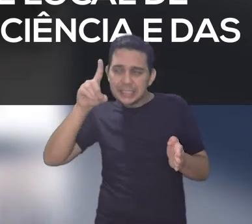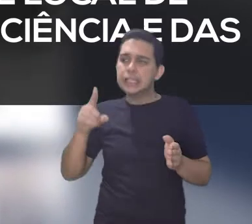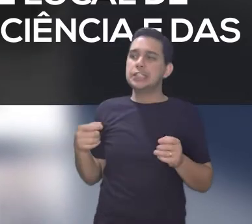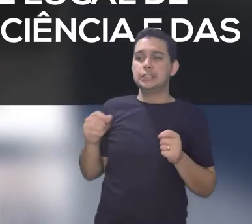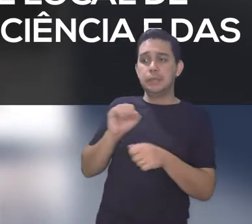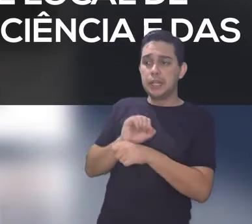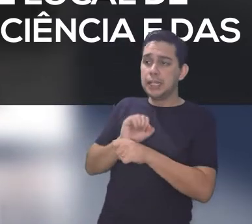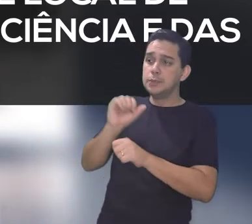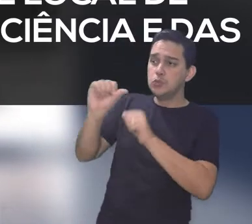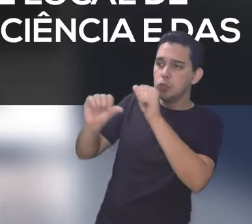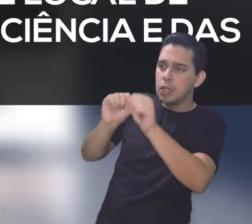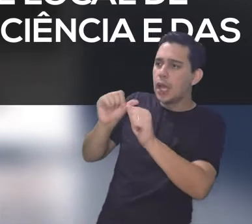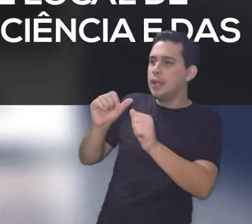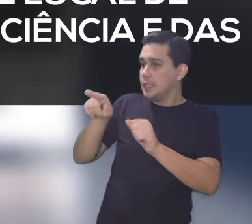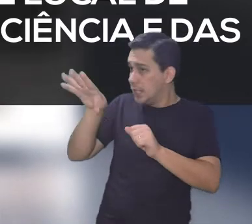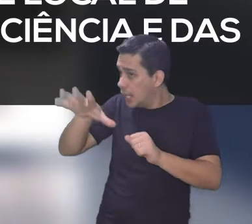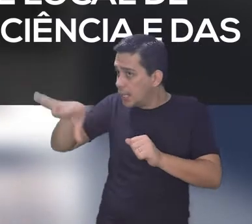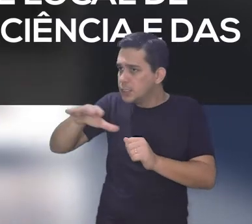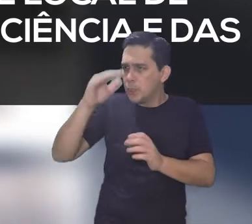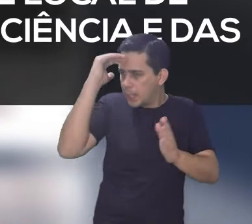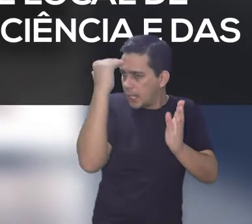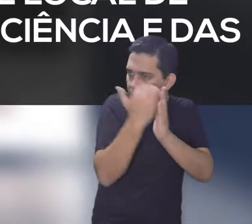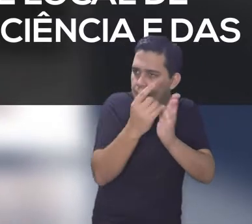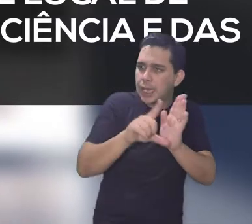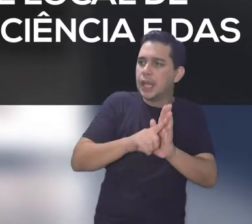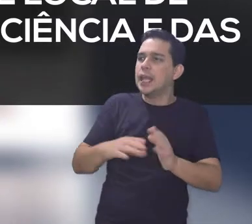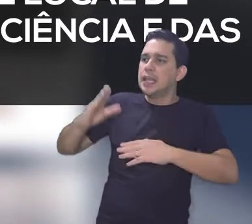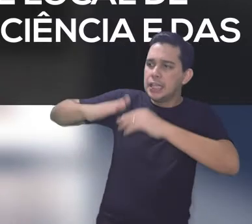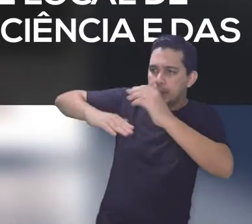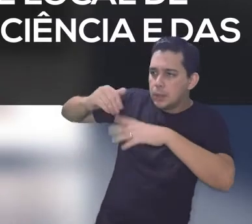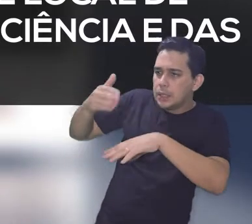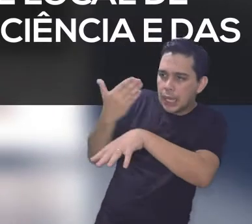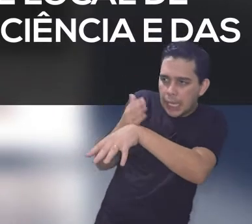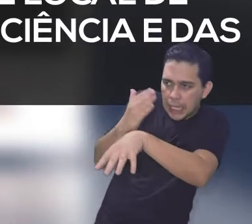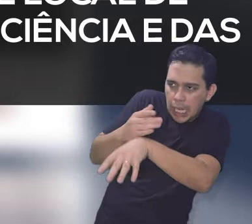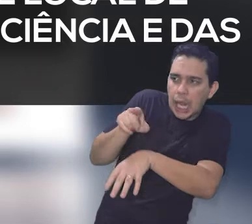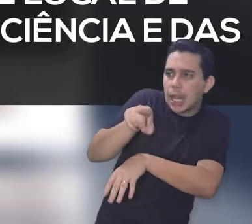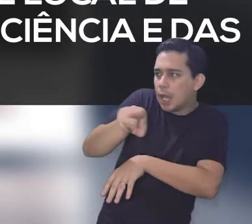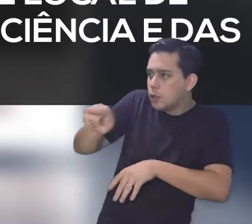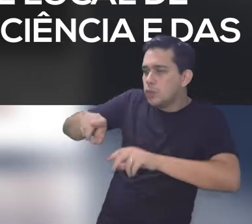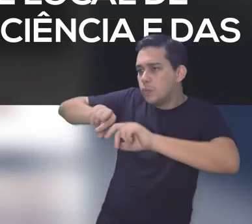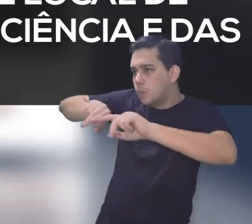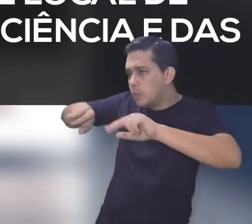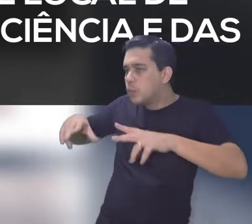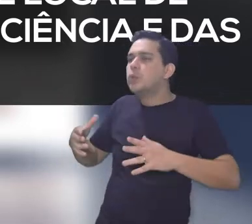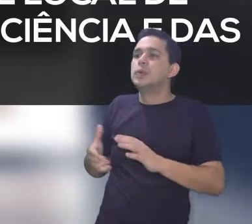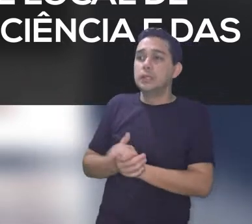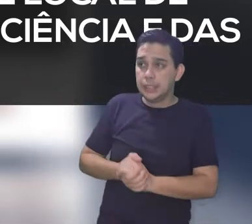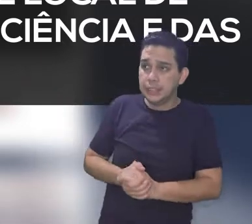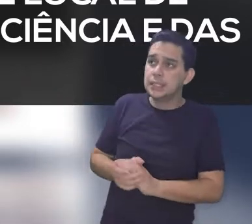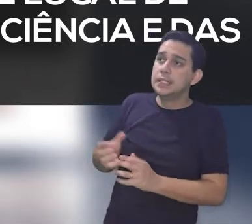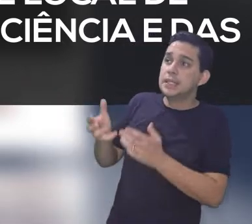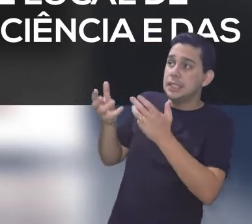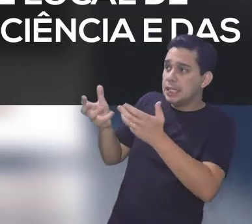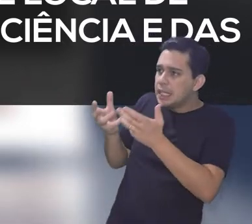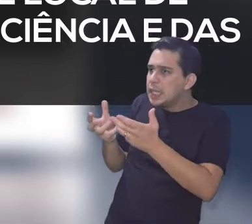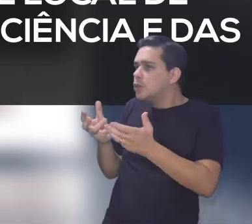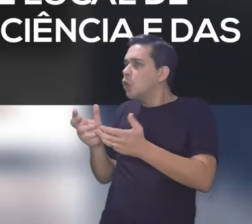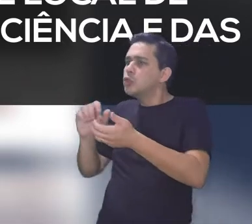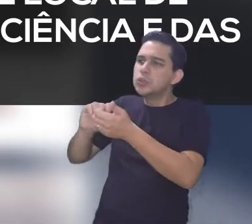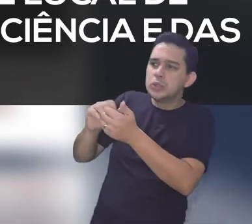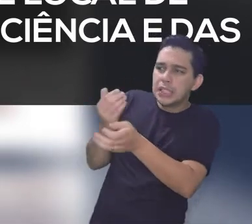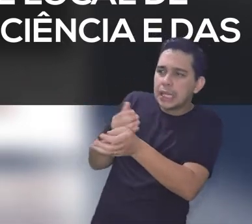capacite e coloque funcionários lá que trabalhem em número suficiente ao atendimento da demanda e que estejam capacitados ao